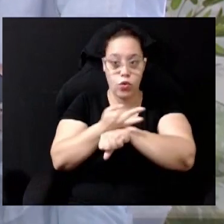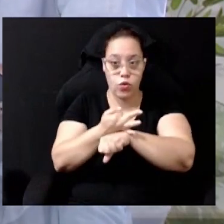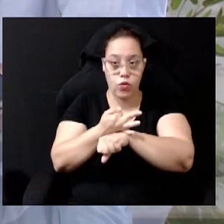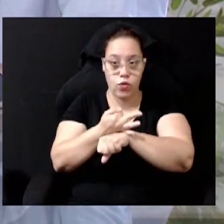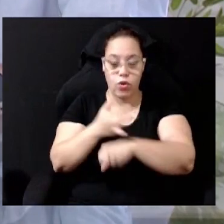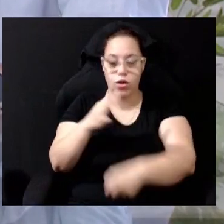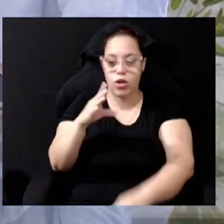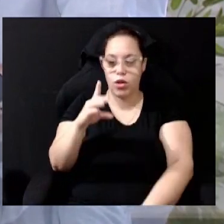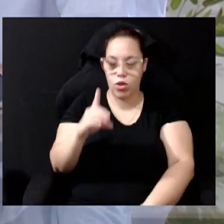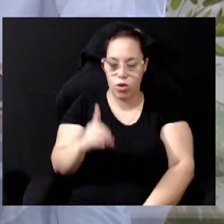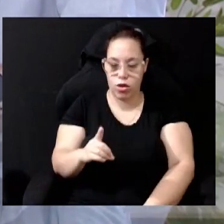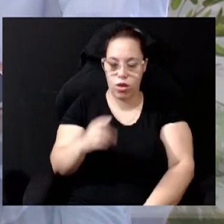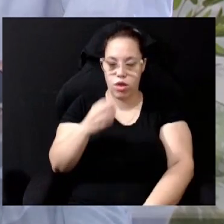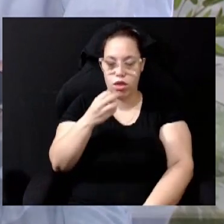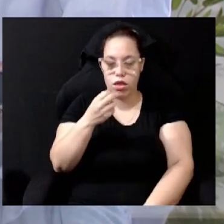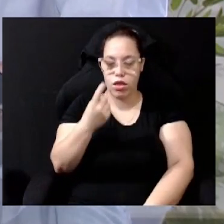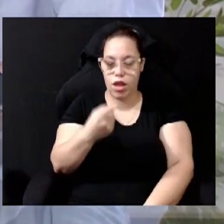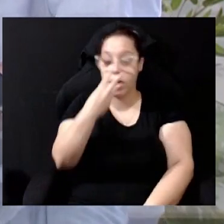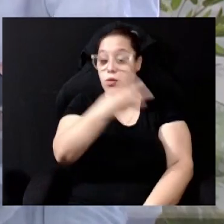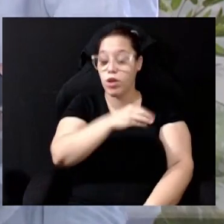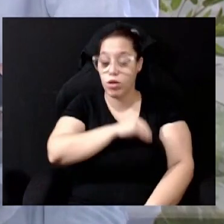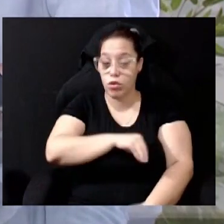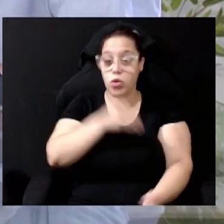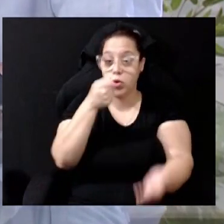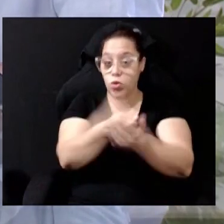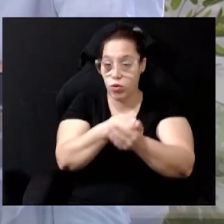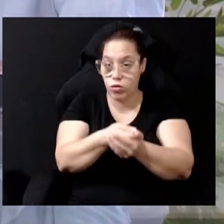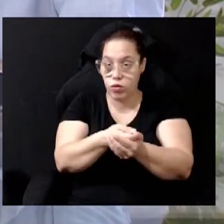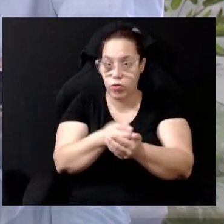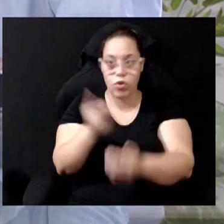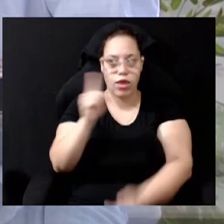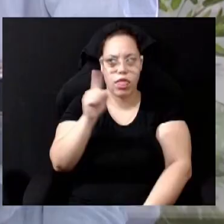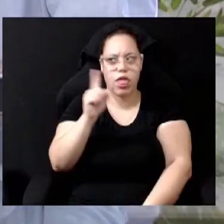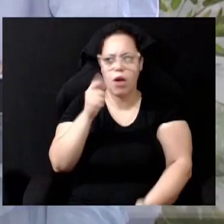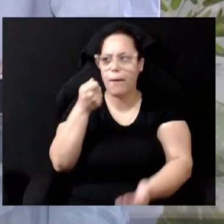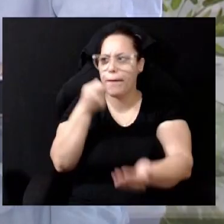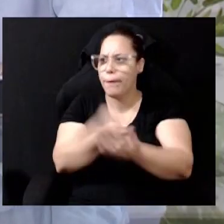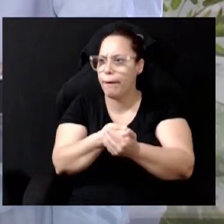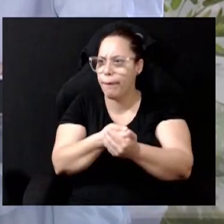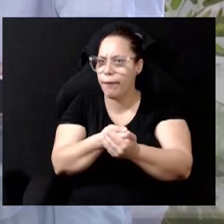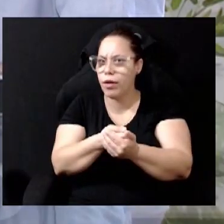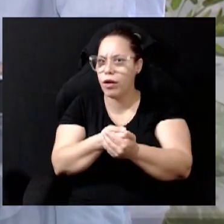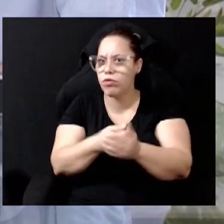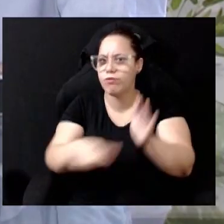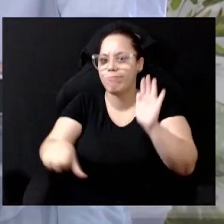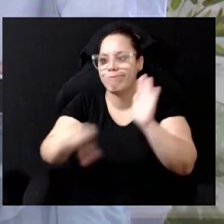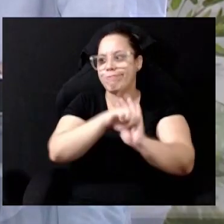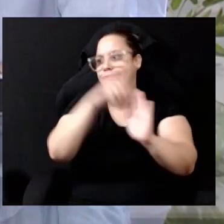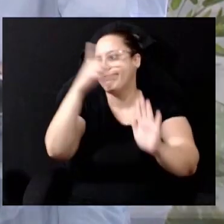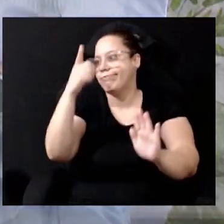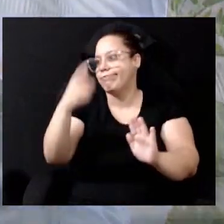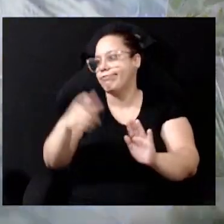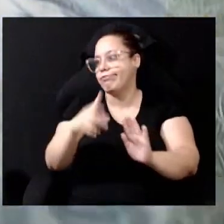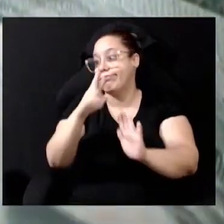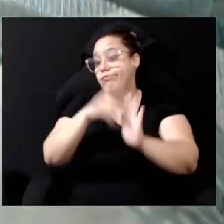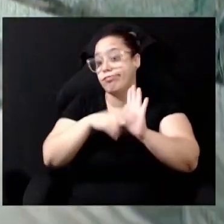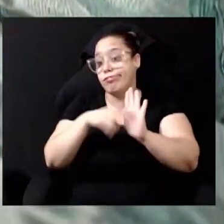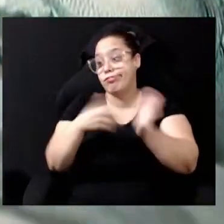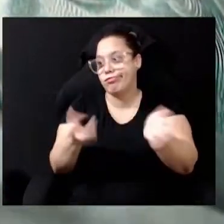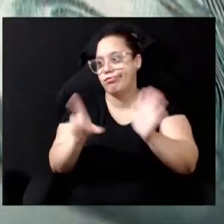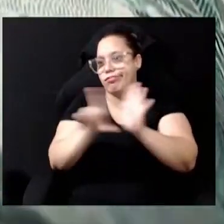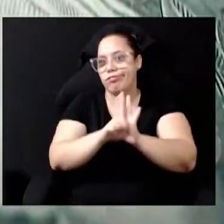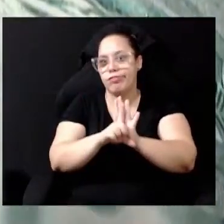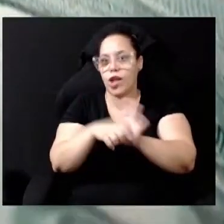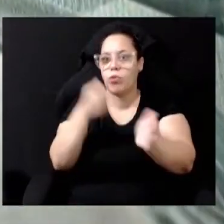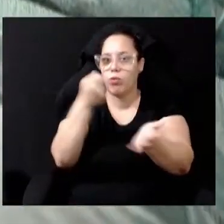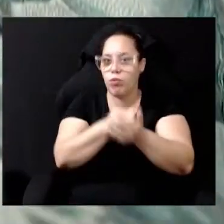13º. Então, ele tem a obrigação de pagar. Não pagou, ele está infringindo uma regra. A lei diz que ele tem por obrigação